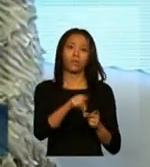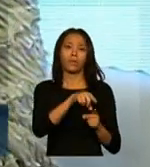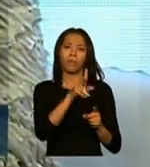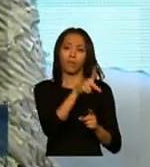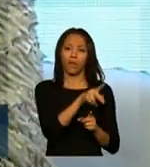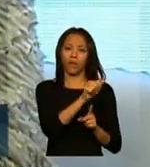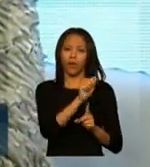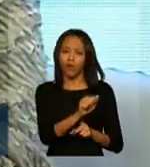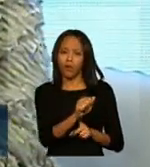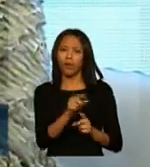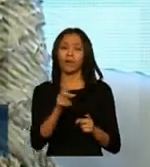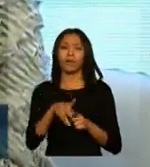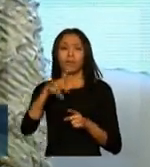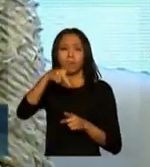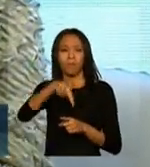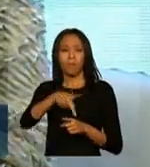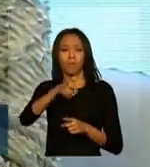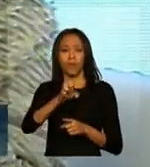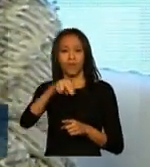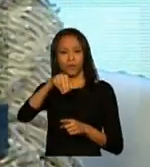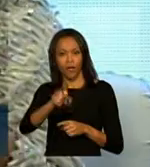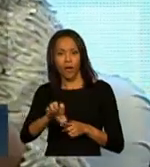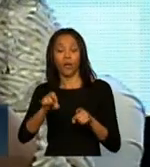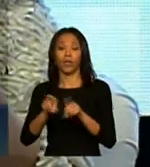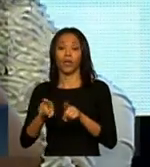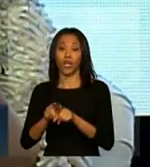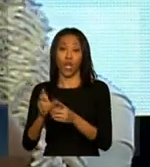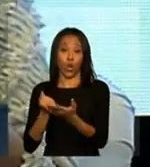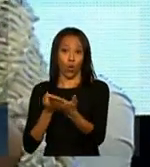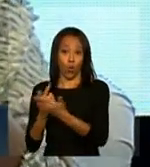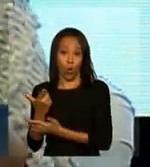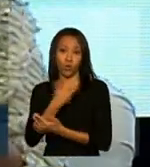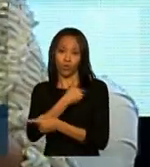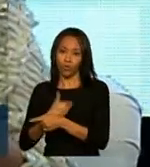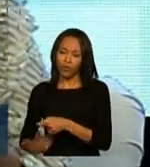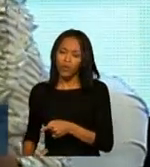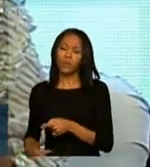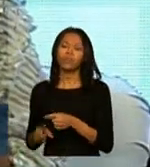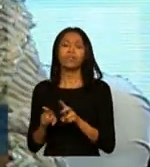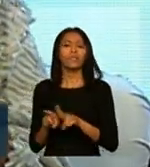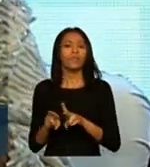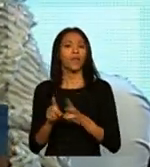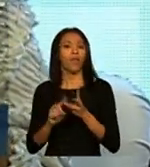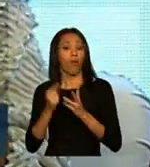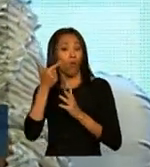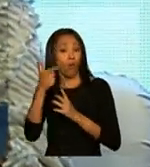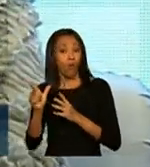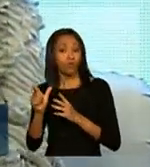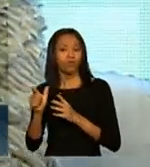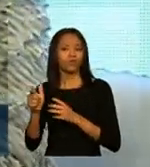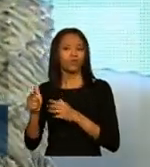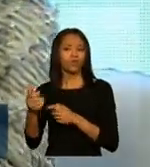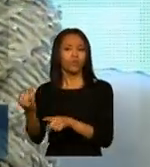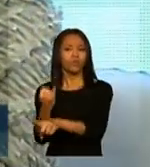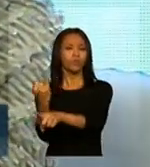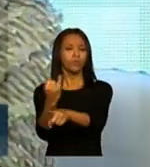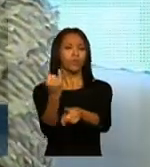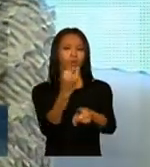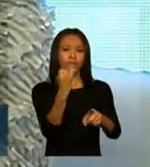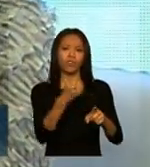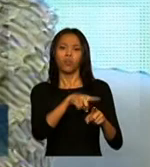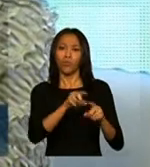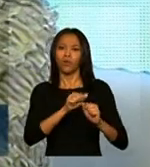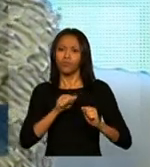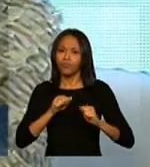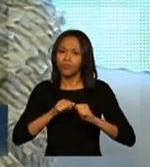PA, PNAE, compras públicas, e envolver outros atores que, de certa forma, são a extensão do